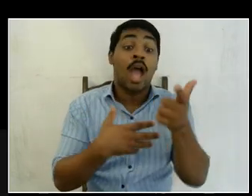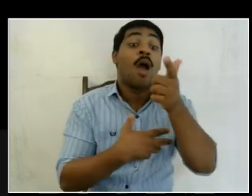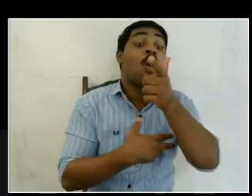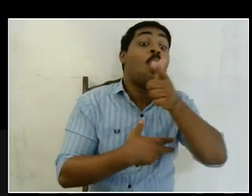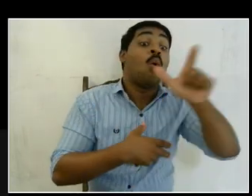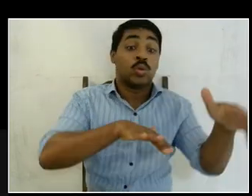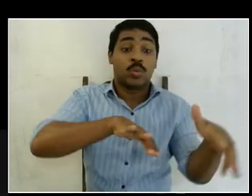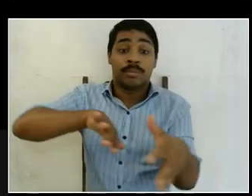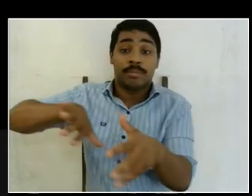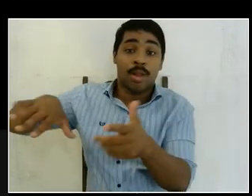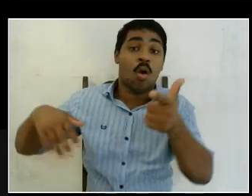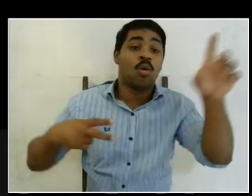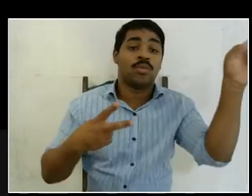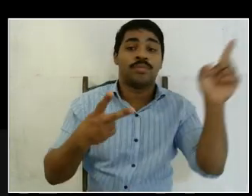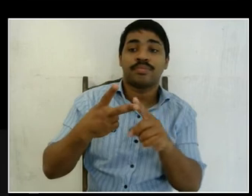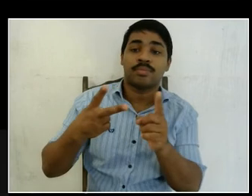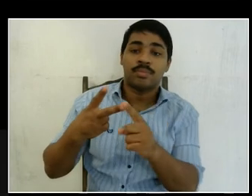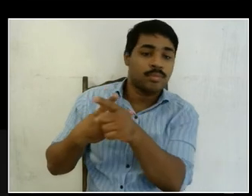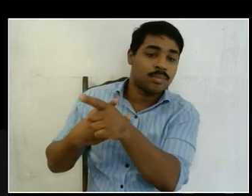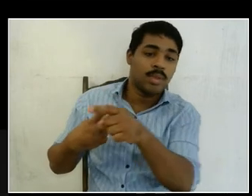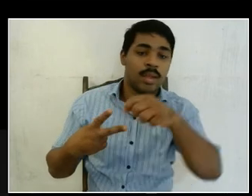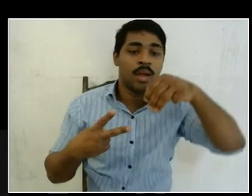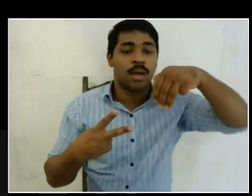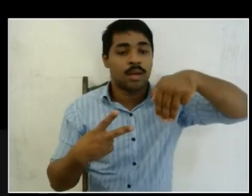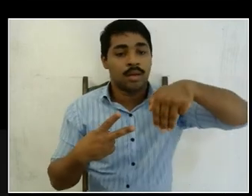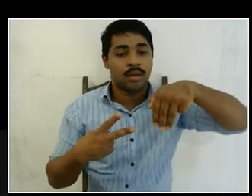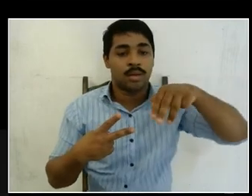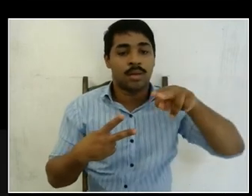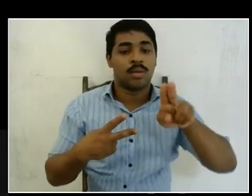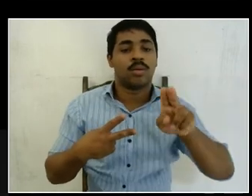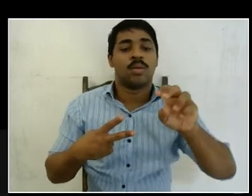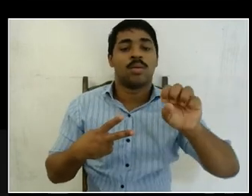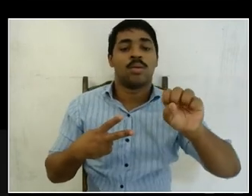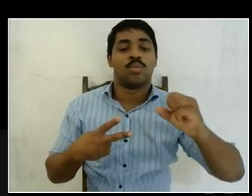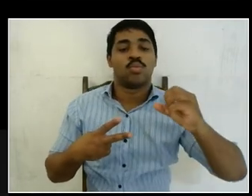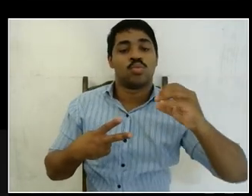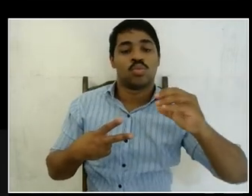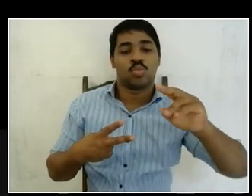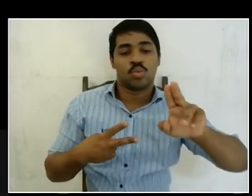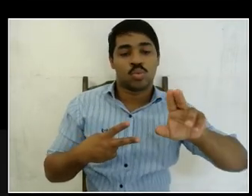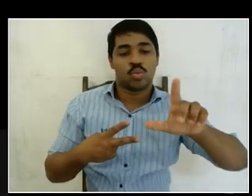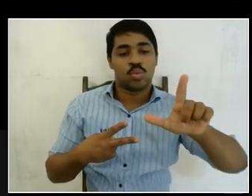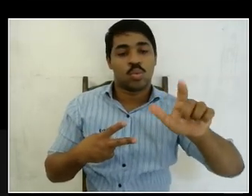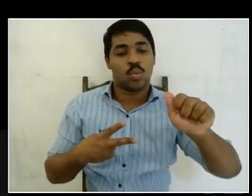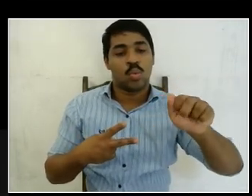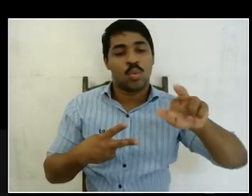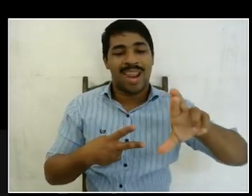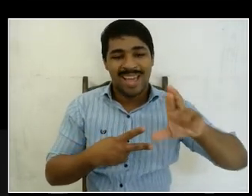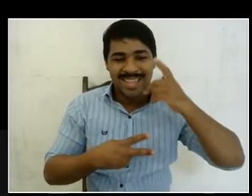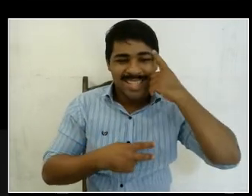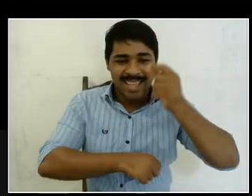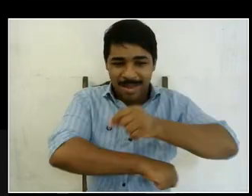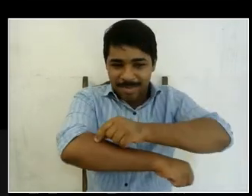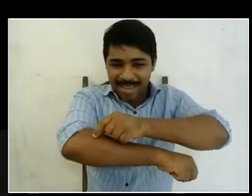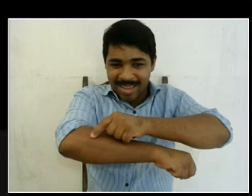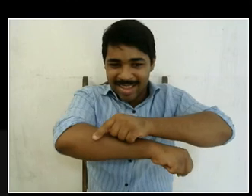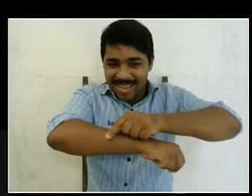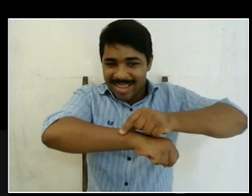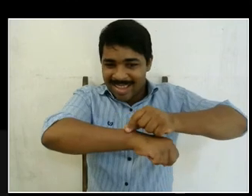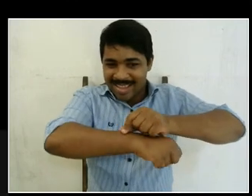muscular. O tecido muscular ele divide em 3 tipos. Estriado esquelético, estriado cardíaco e o